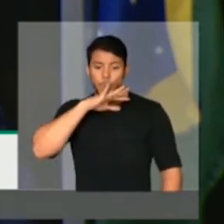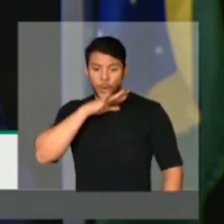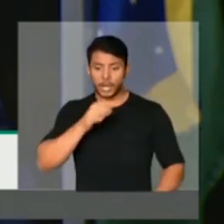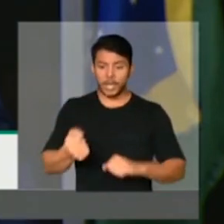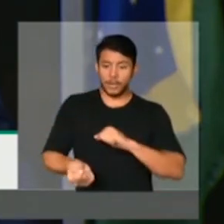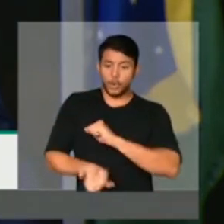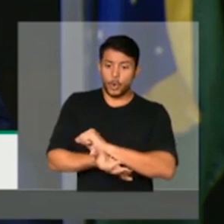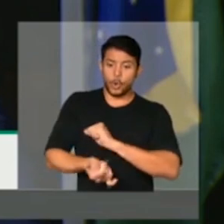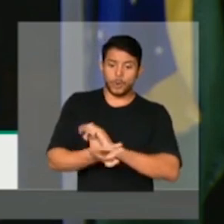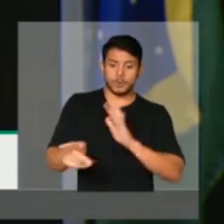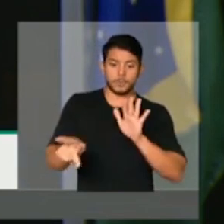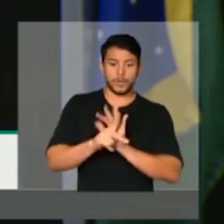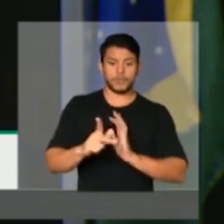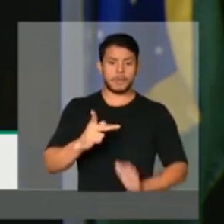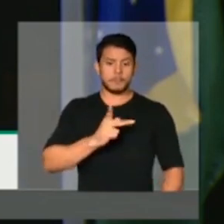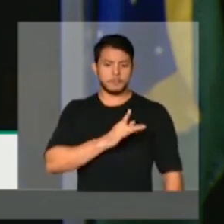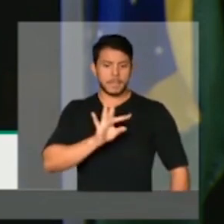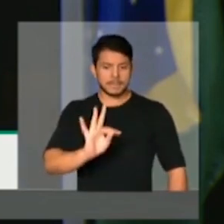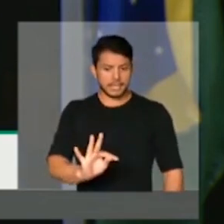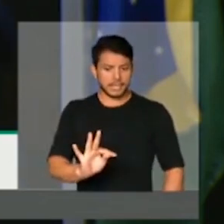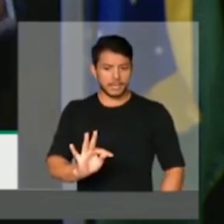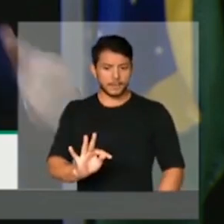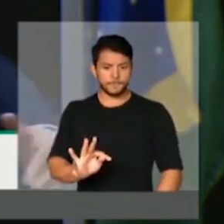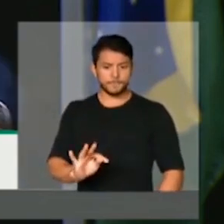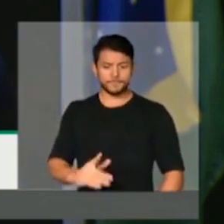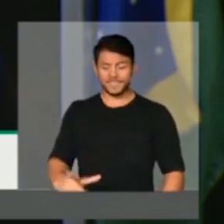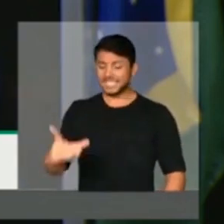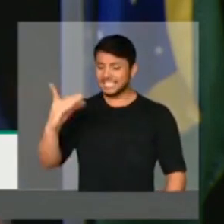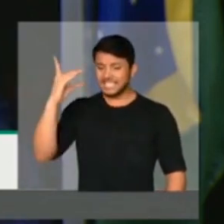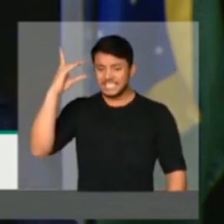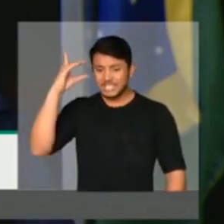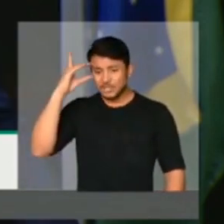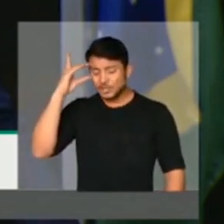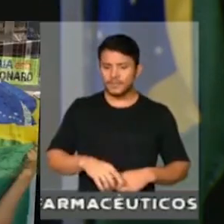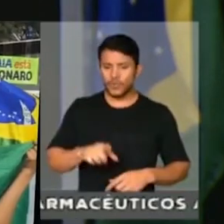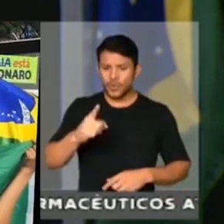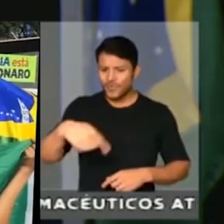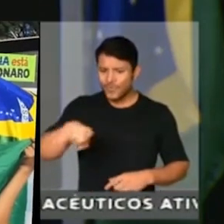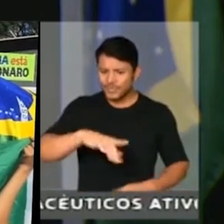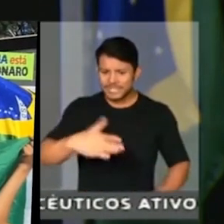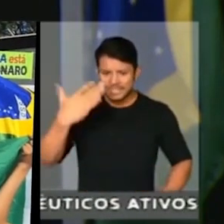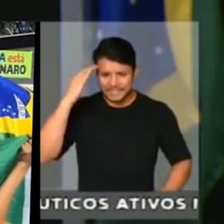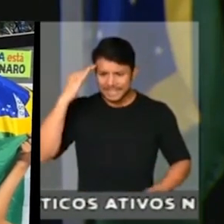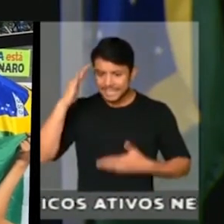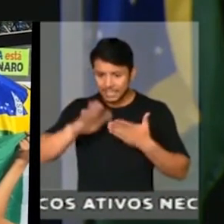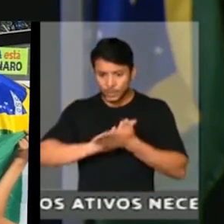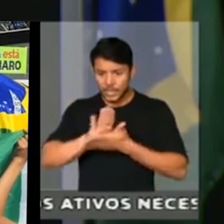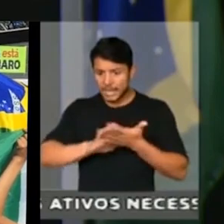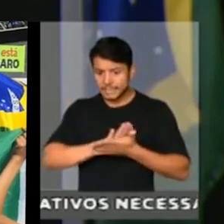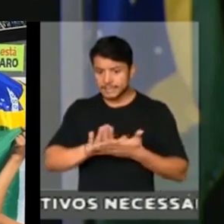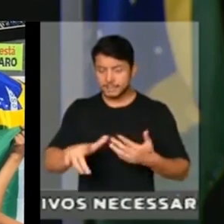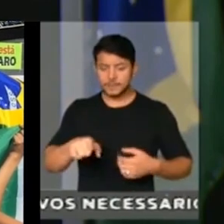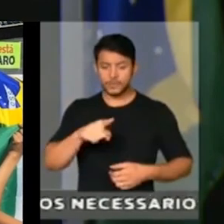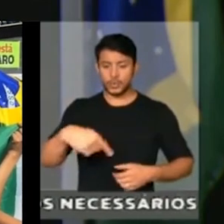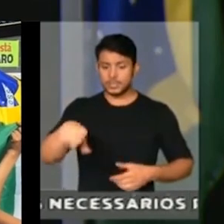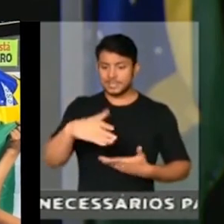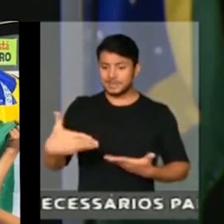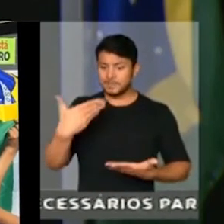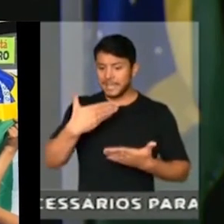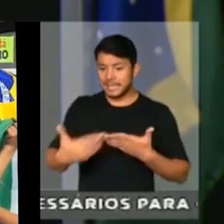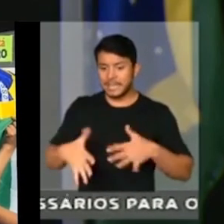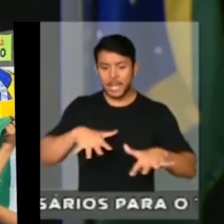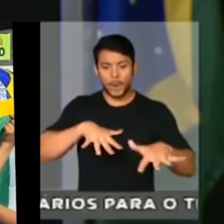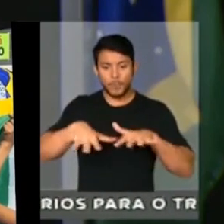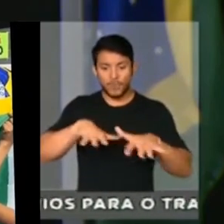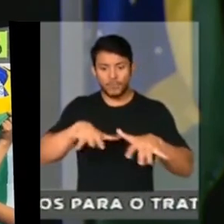PT. Dilma foi desastrosa para esse país. Vocês perderam o poder de